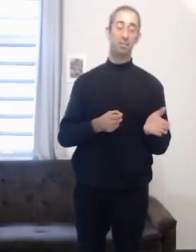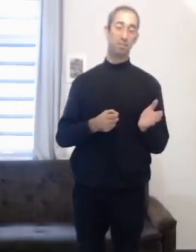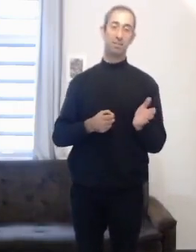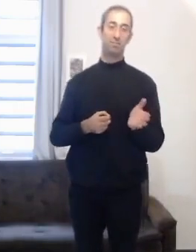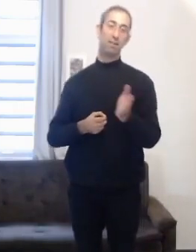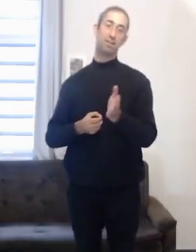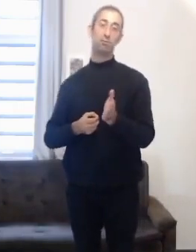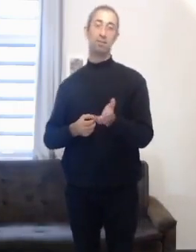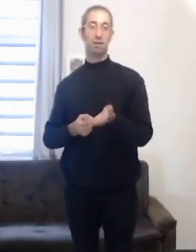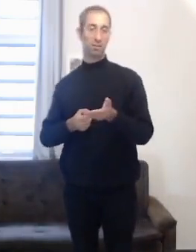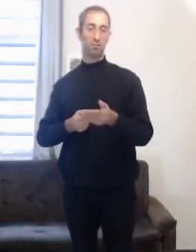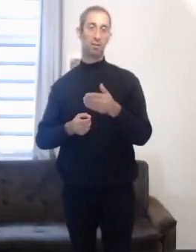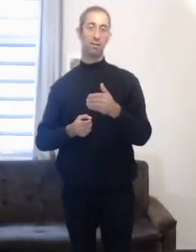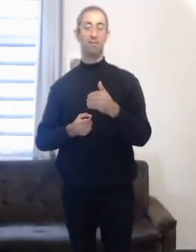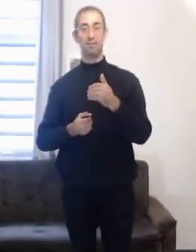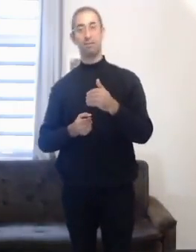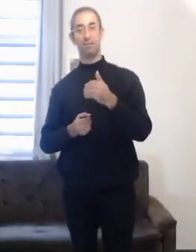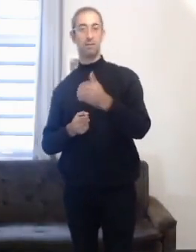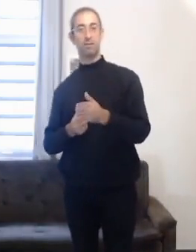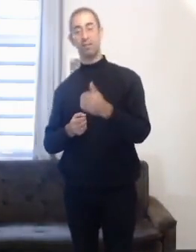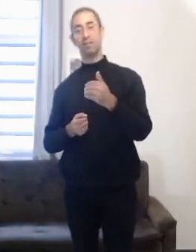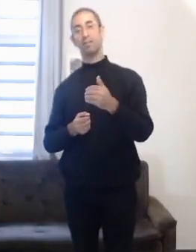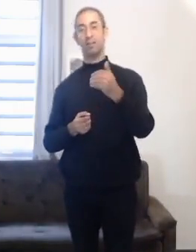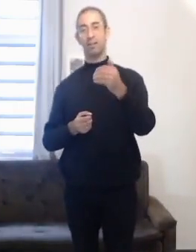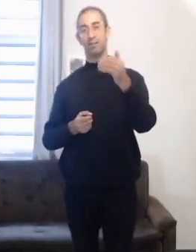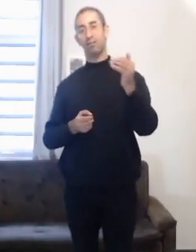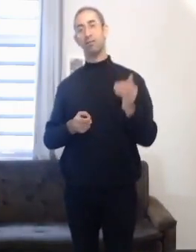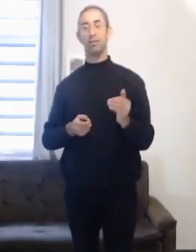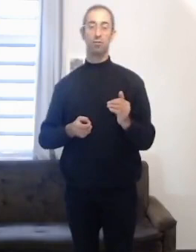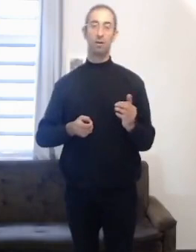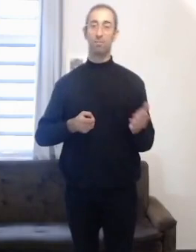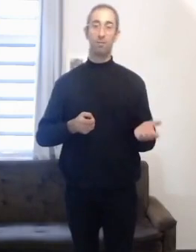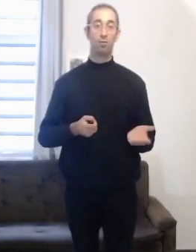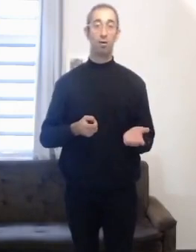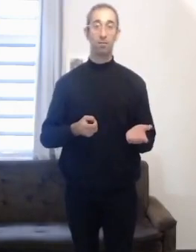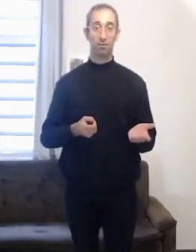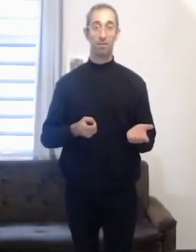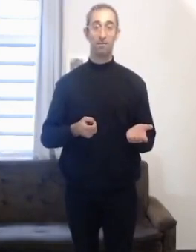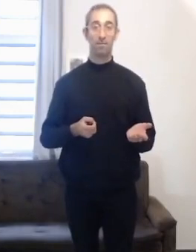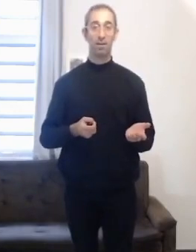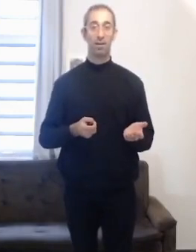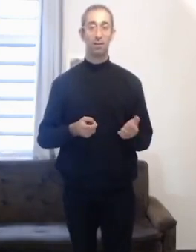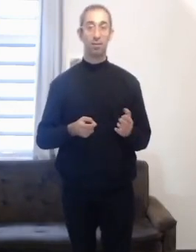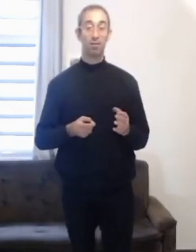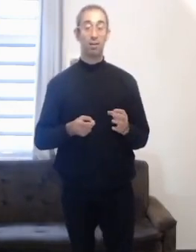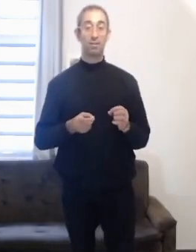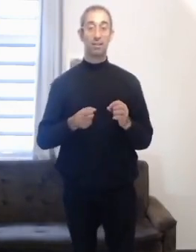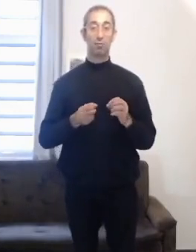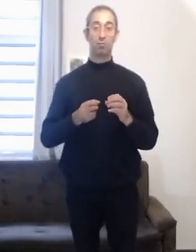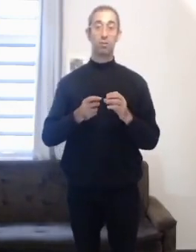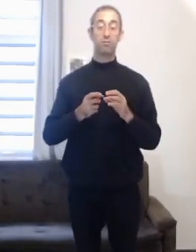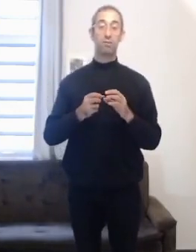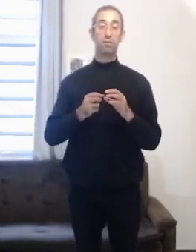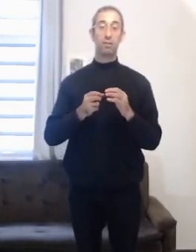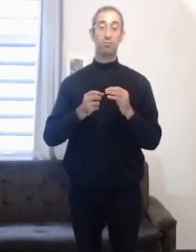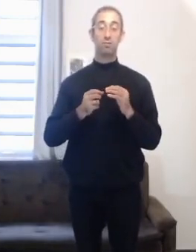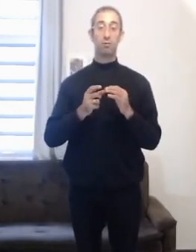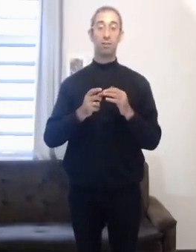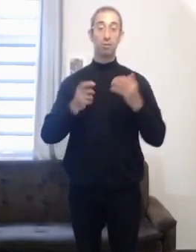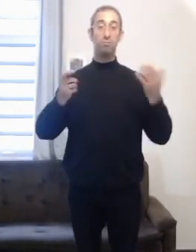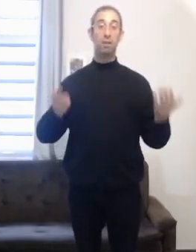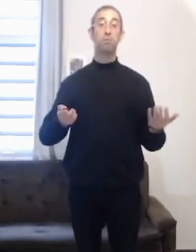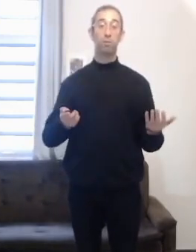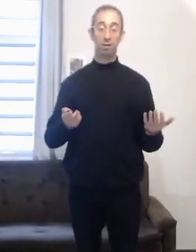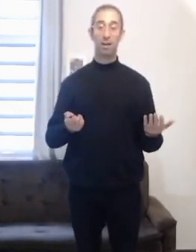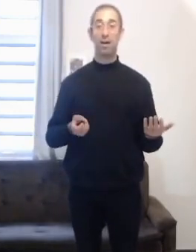aí, esses países mais ricos também são os que investem mais em pesquisa e aí são os que ganham mais prêmios Nobel, né? Então, se você não